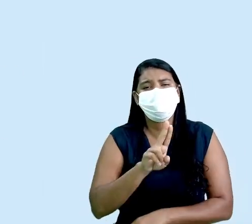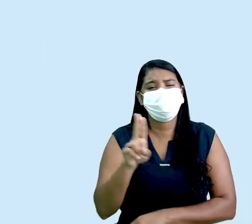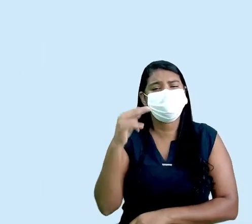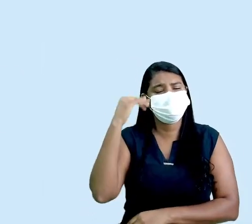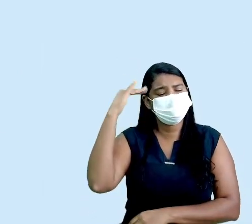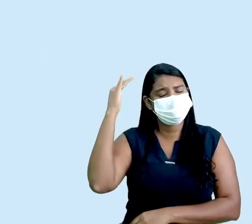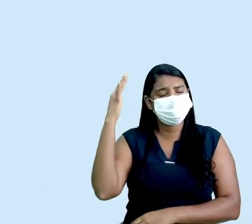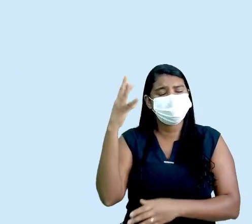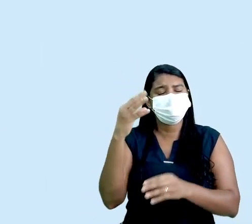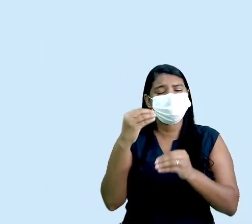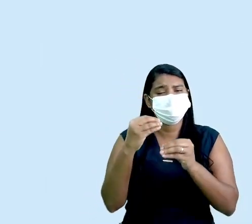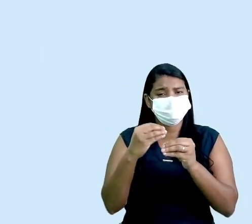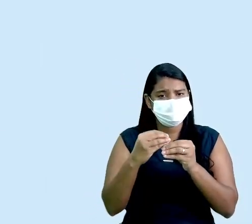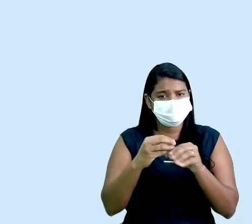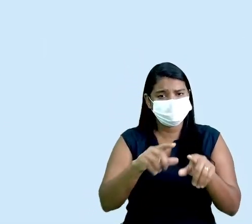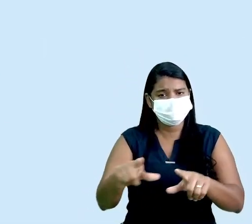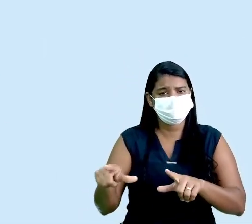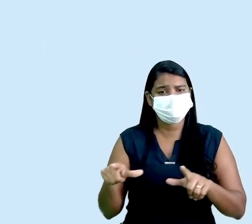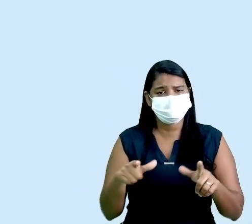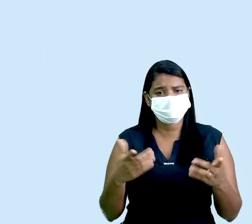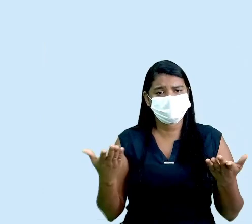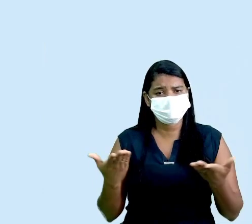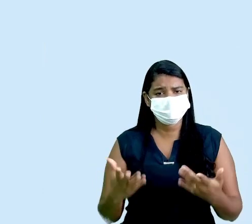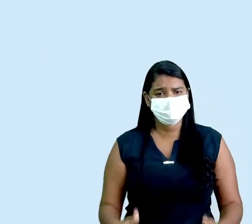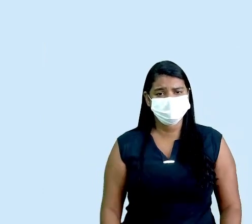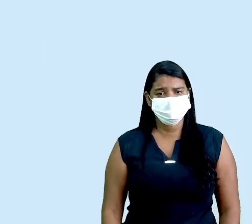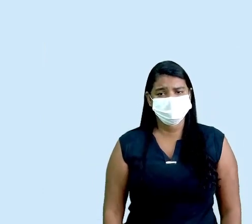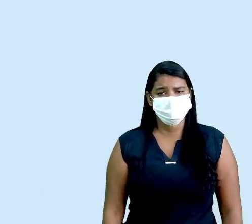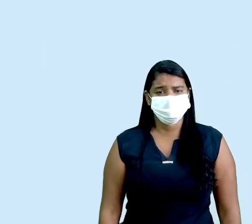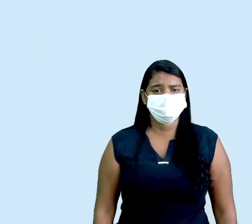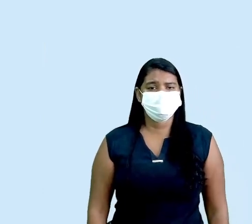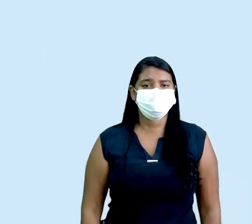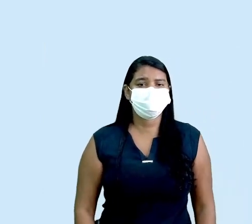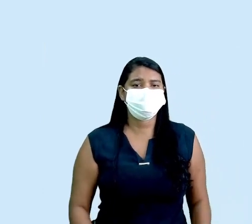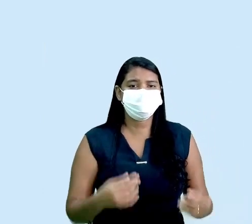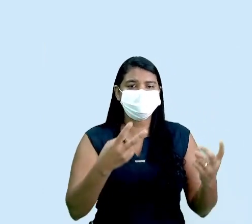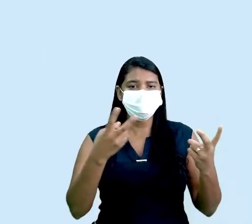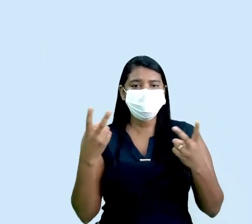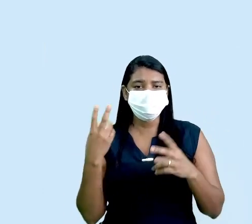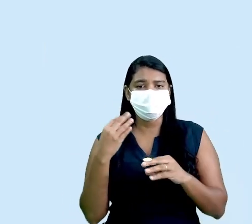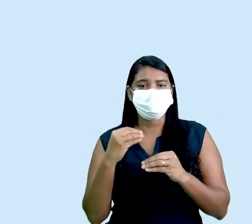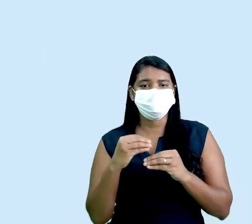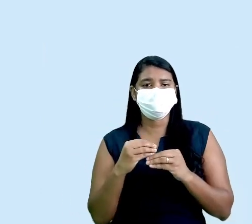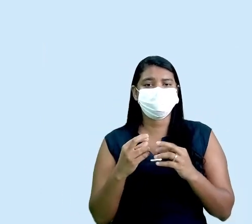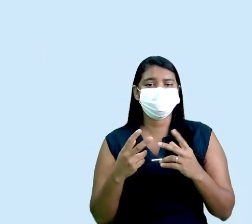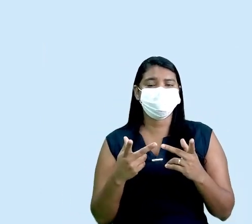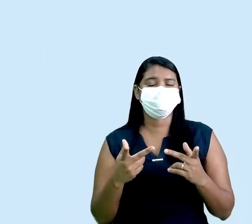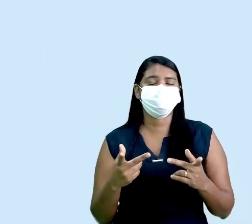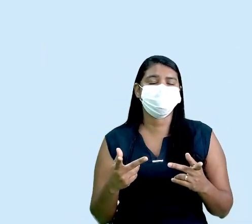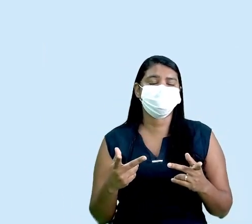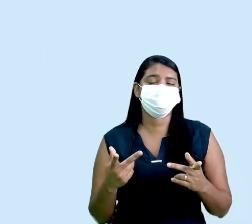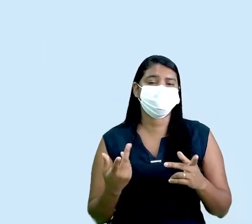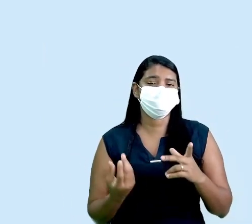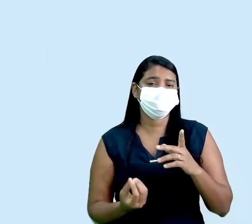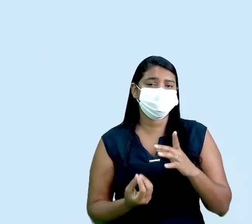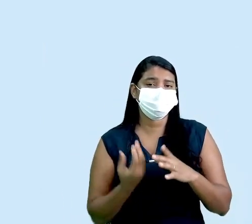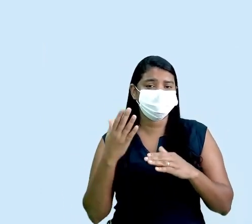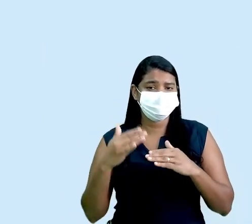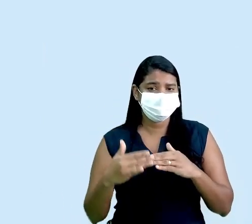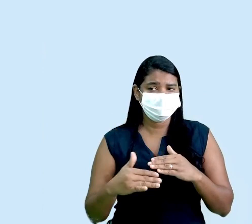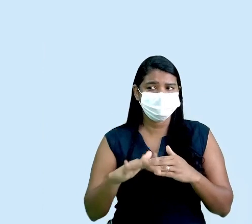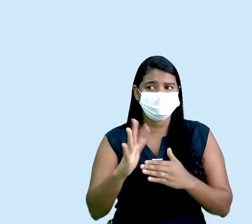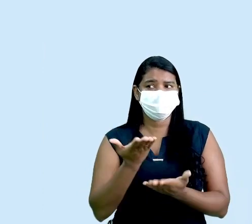se encaixam nos ambientes contemporâneos, né? Então a gente precisa ficar atento a esse tipo de coisa, né? A gente vai